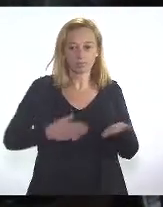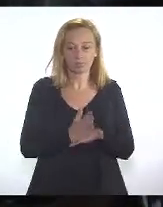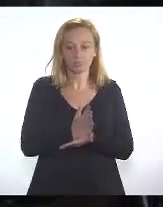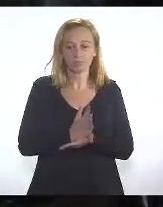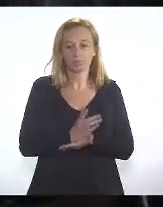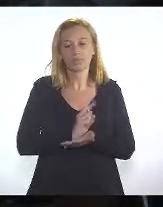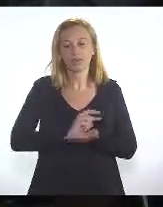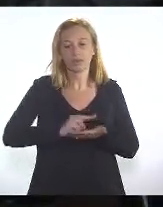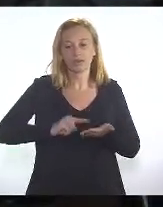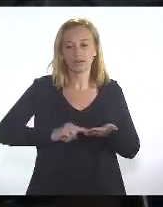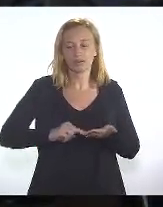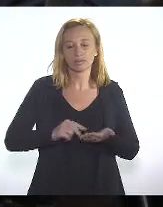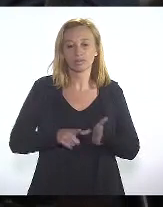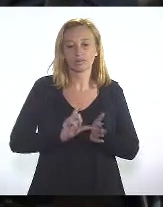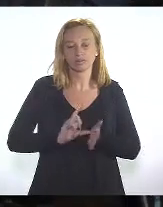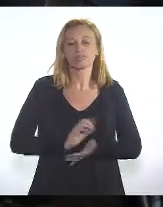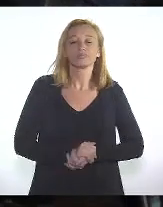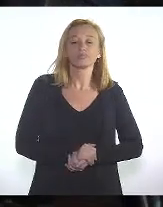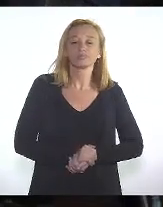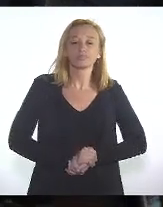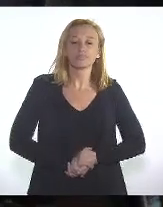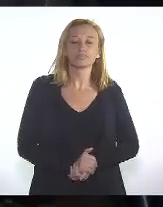anterior.